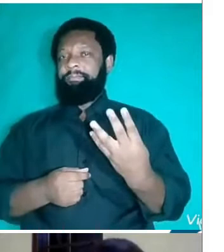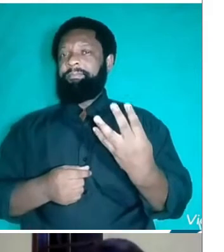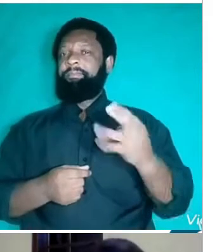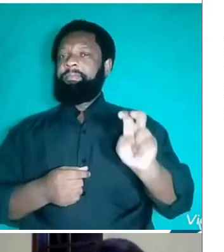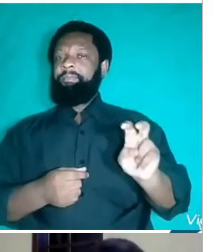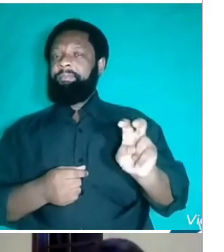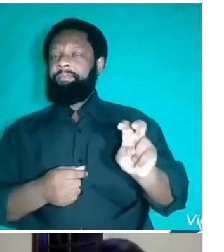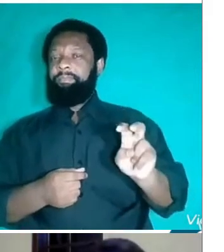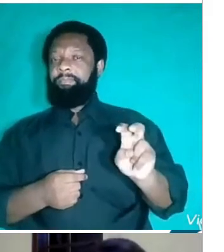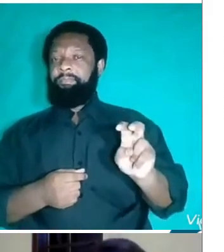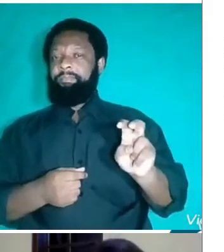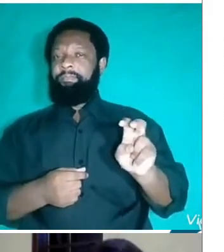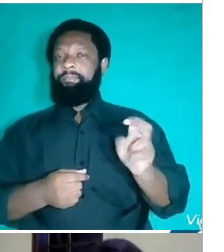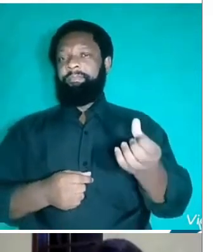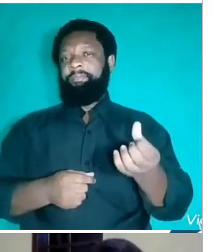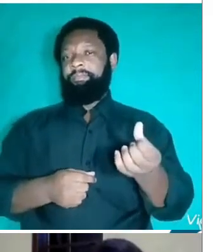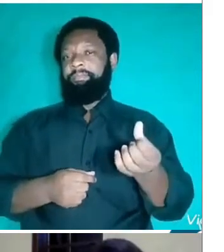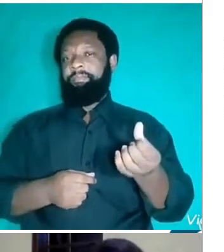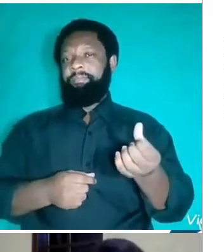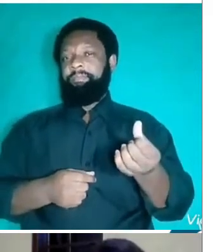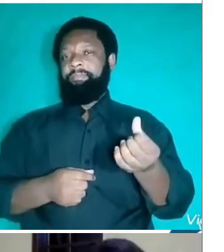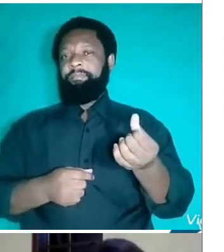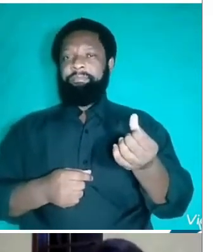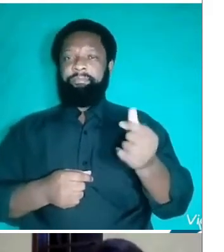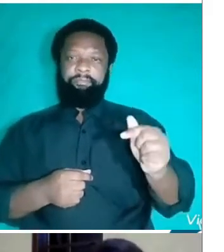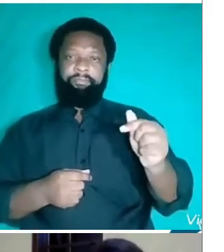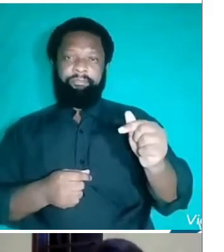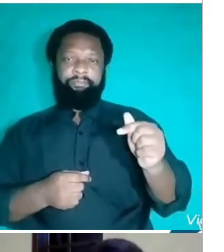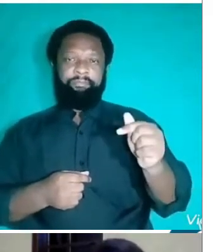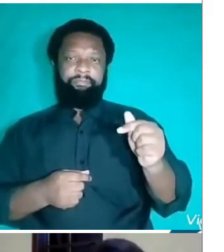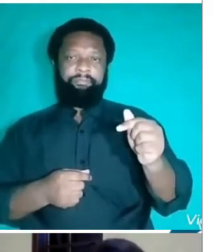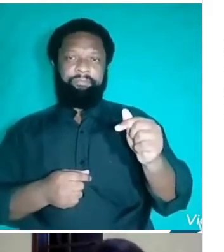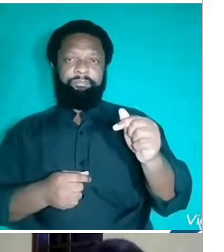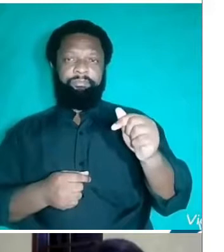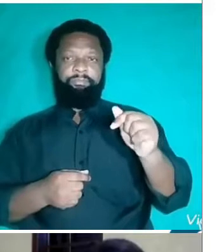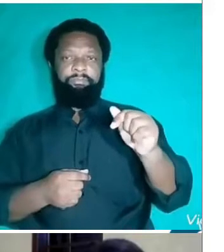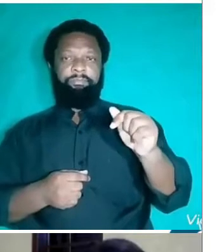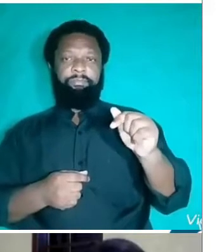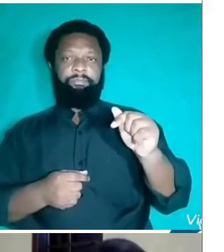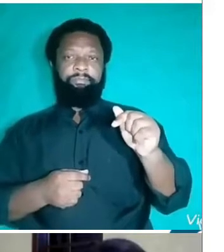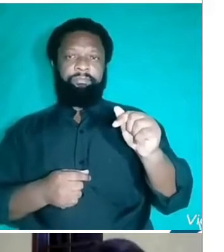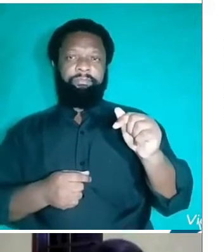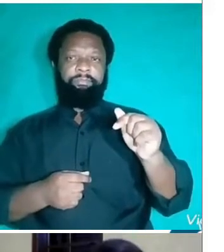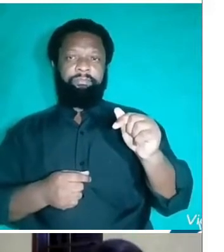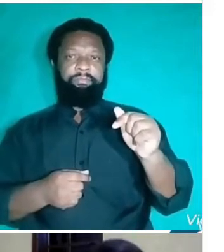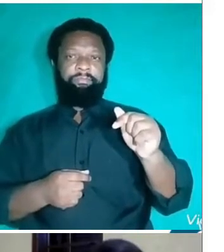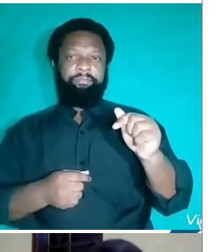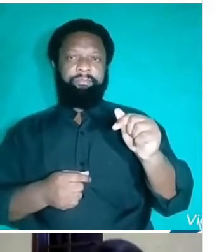4, 5, 6, 7,